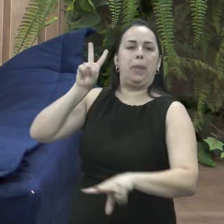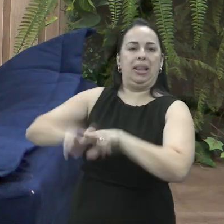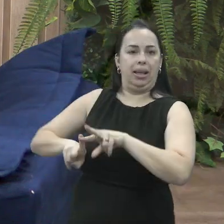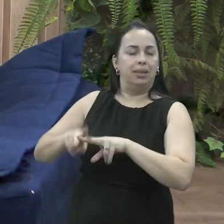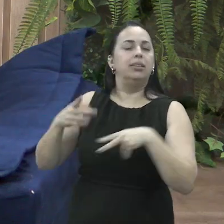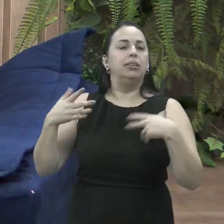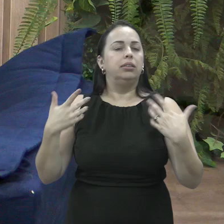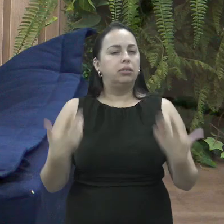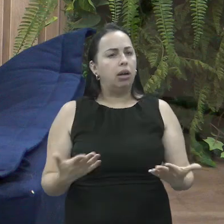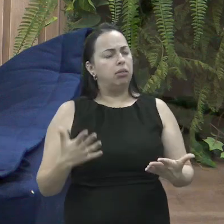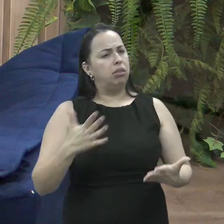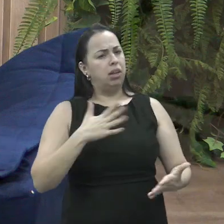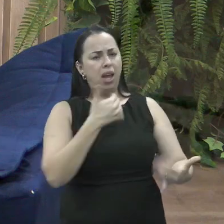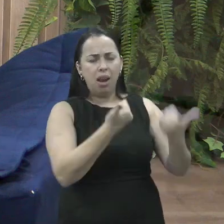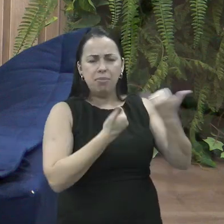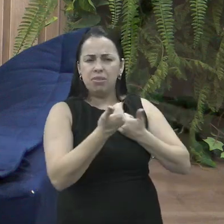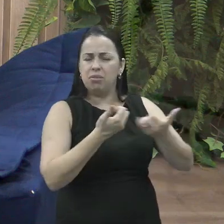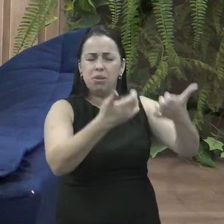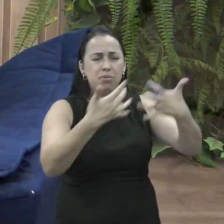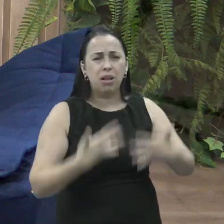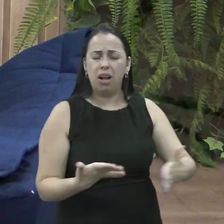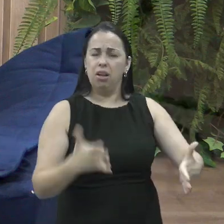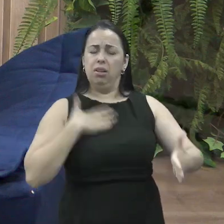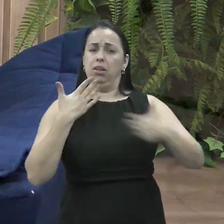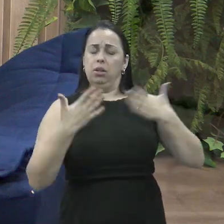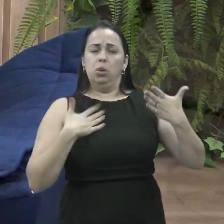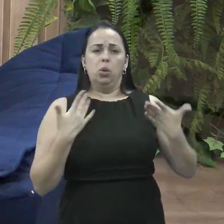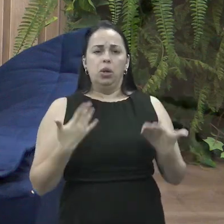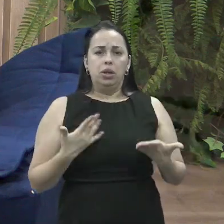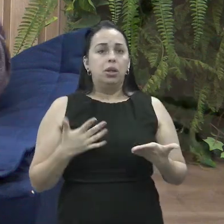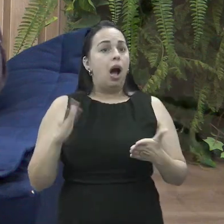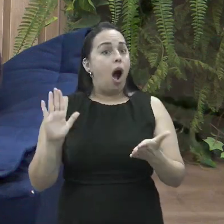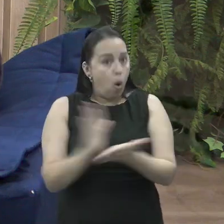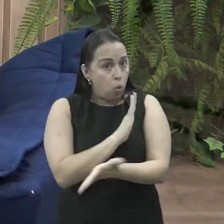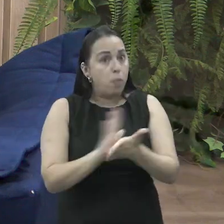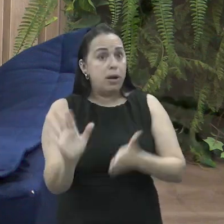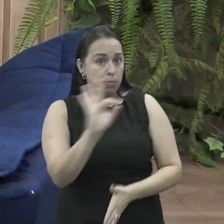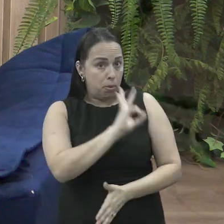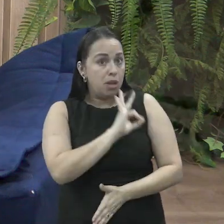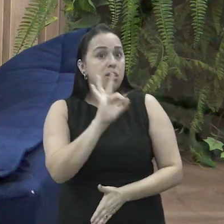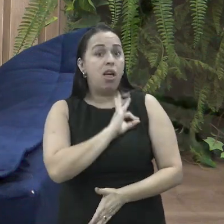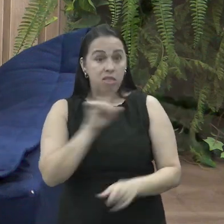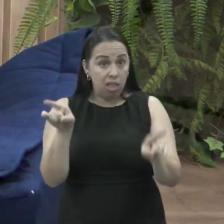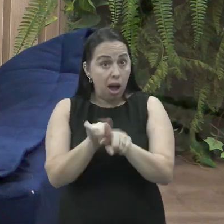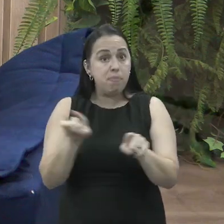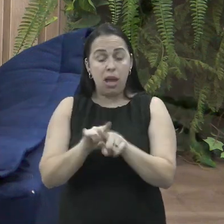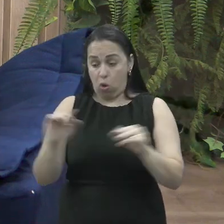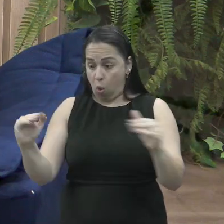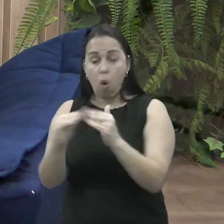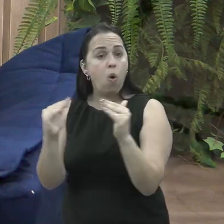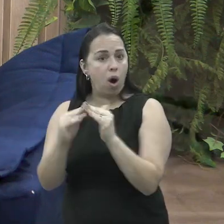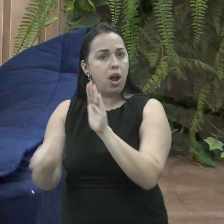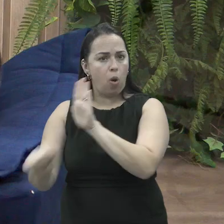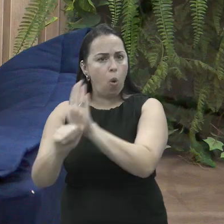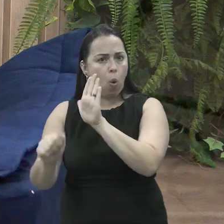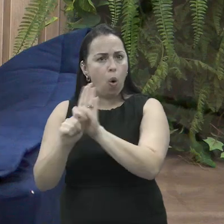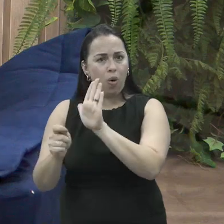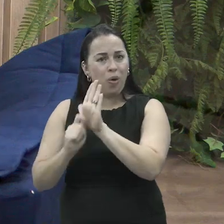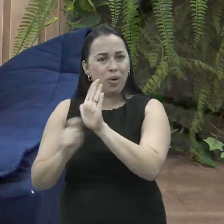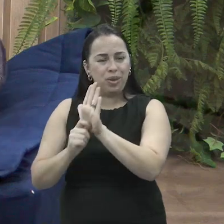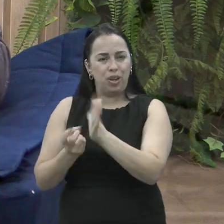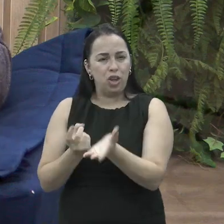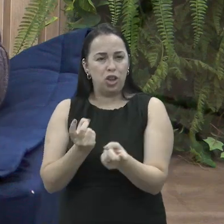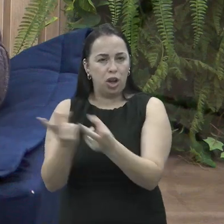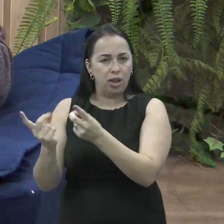polícia. E eu fiquei bastante pasmo ao ouvir a informação de que alguns policiais também estariam envolvidos nisso. Ou seja,